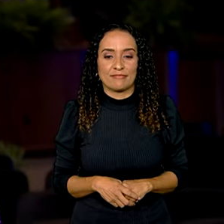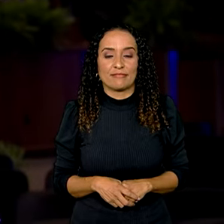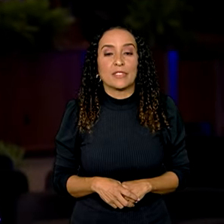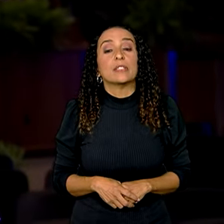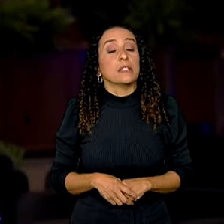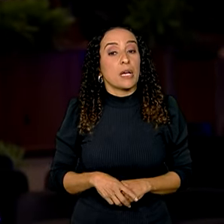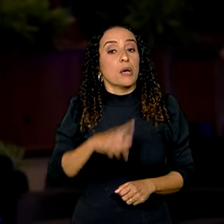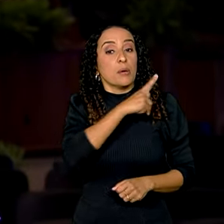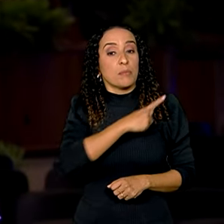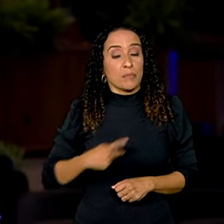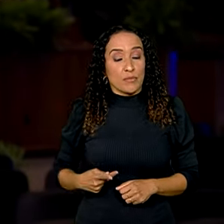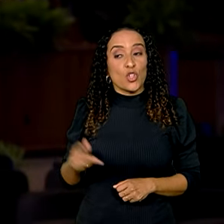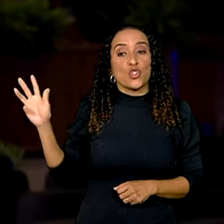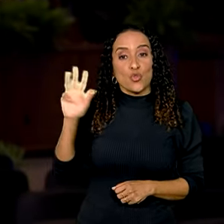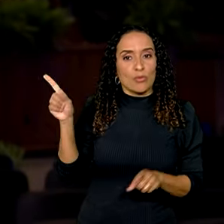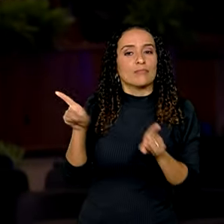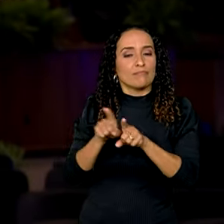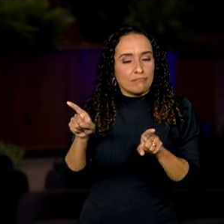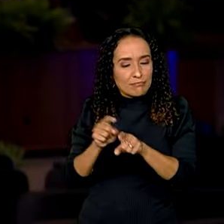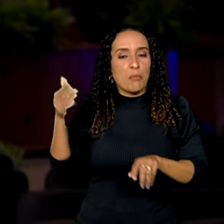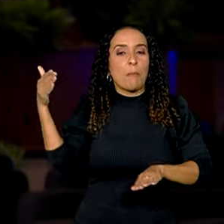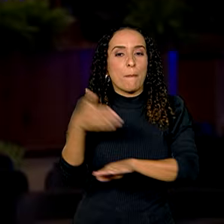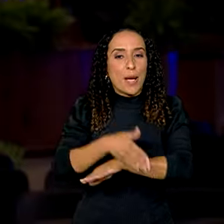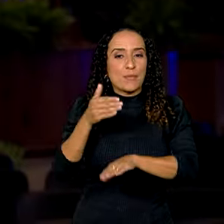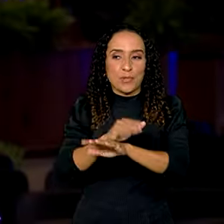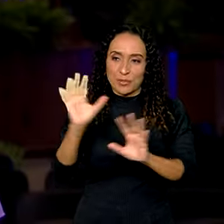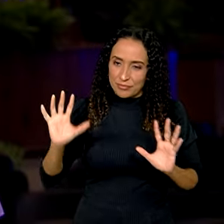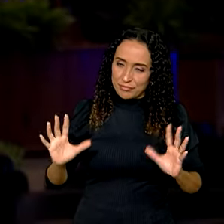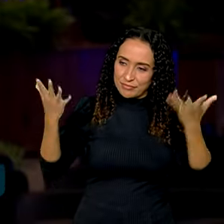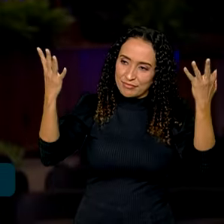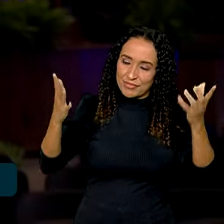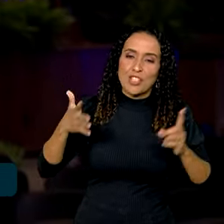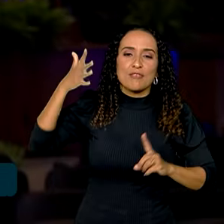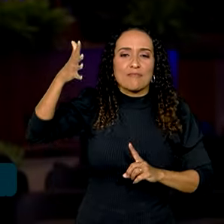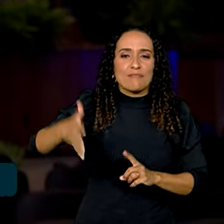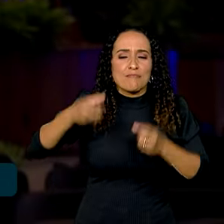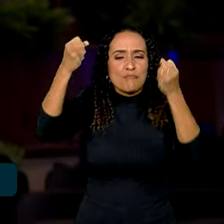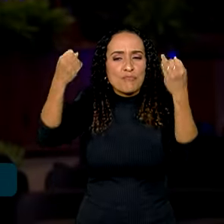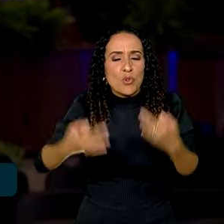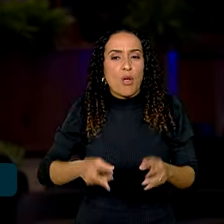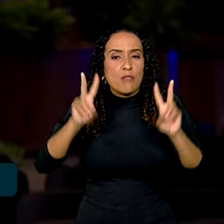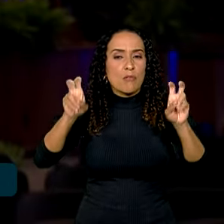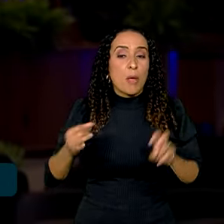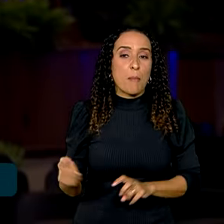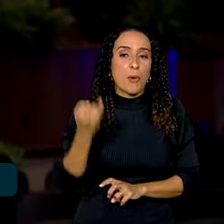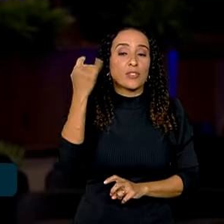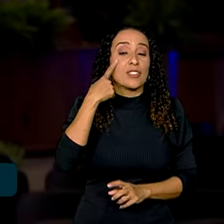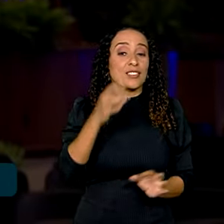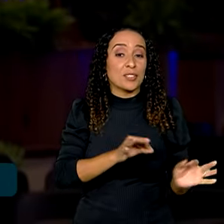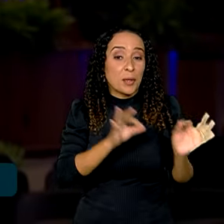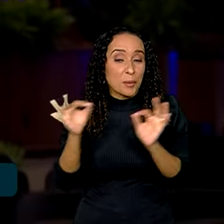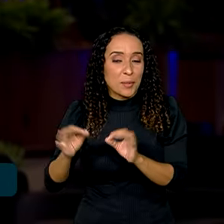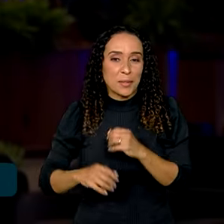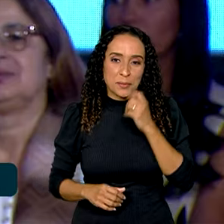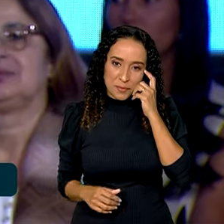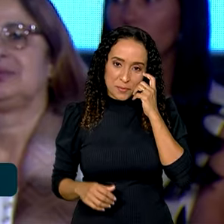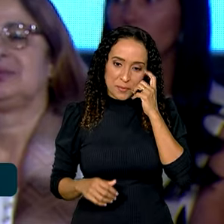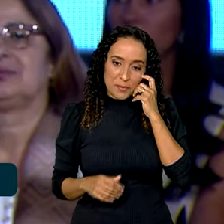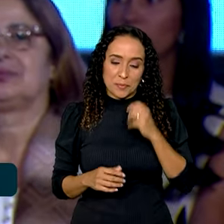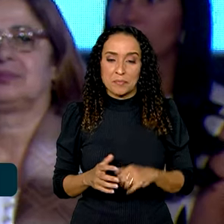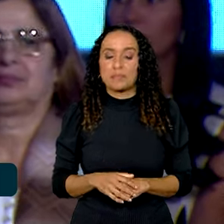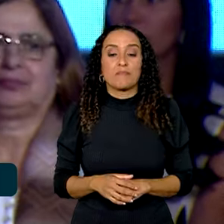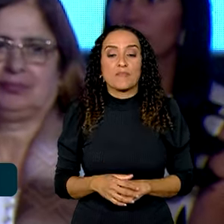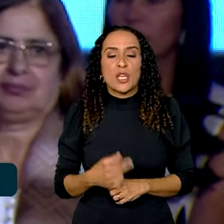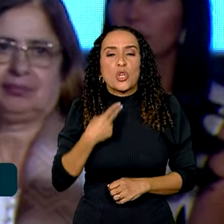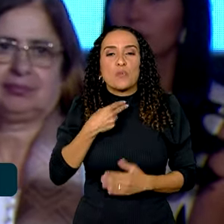E o presidente Lula participou também da cerimônia e falou aí sobre a importância do prêmio. Vamos assistir. Não